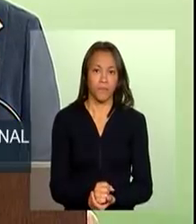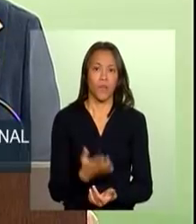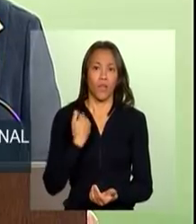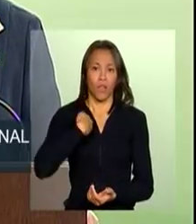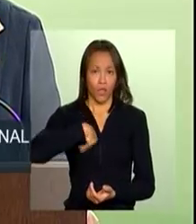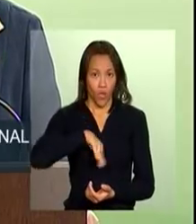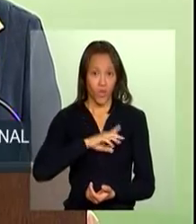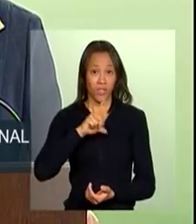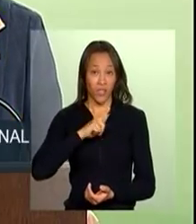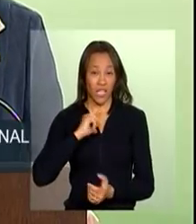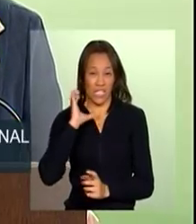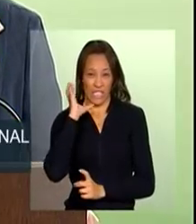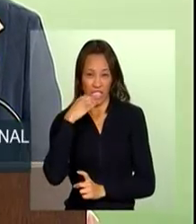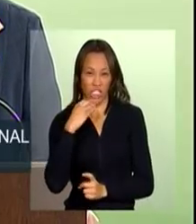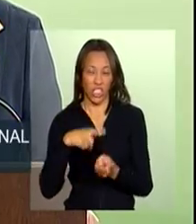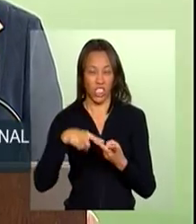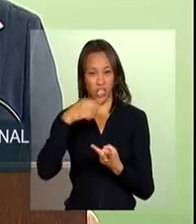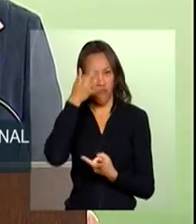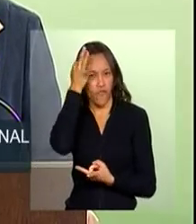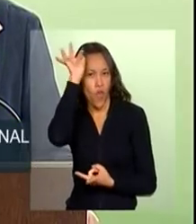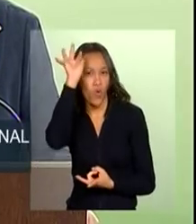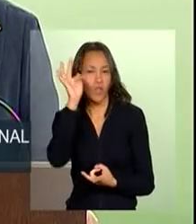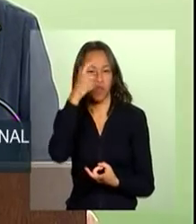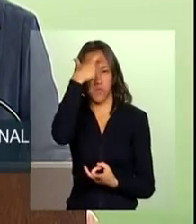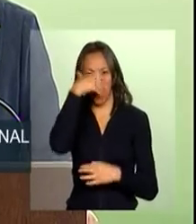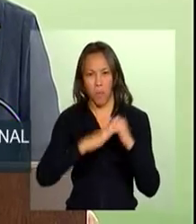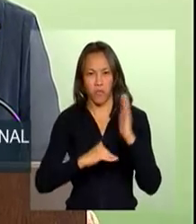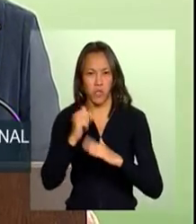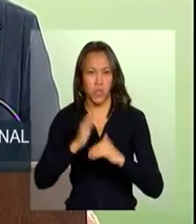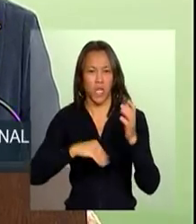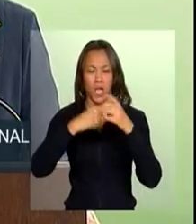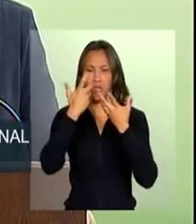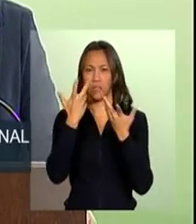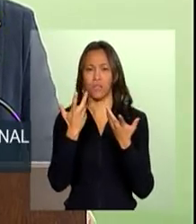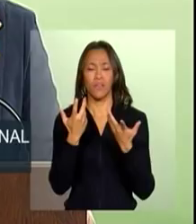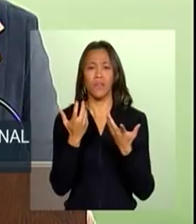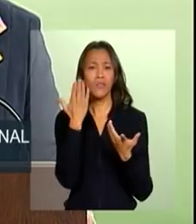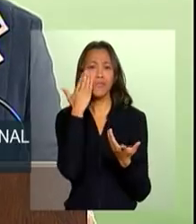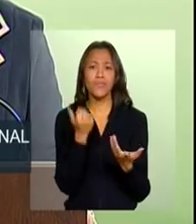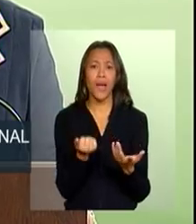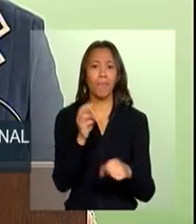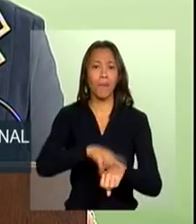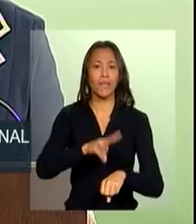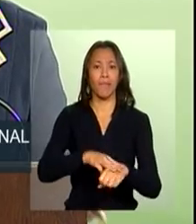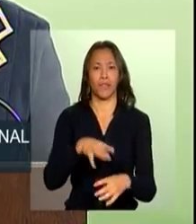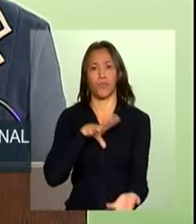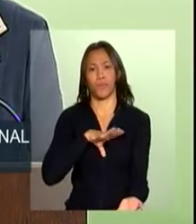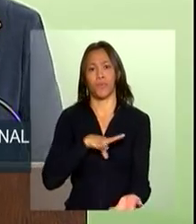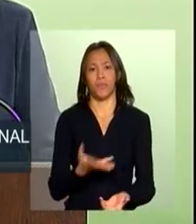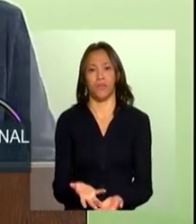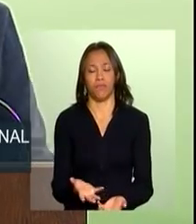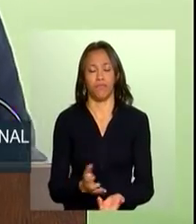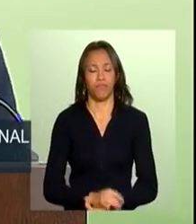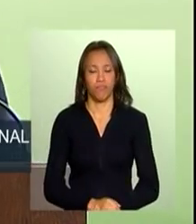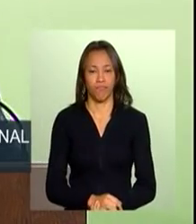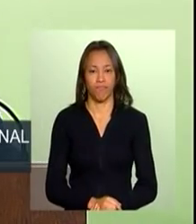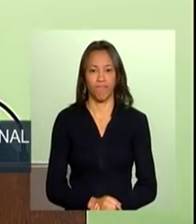nós termos cientistas, filósofos, artistas que não dominem a matemática e o português.